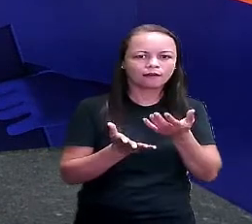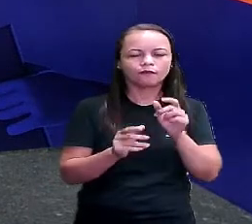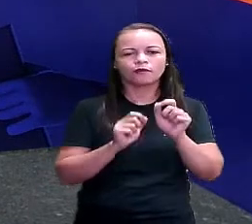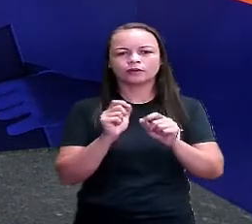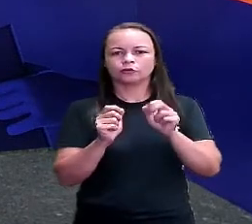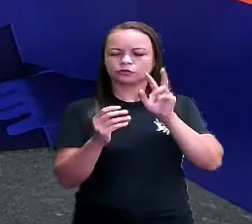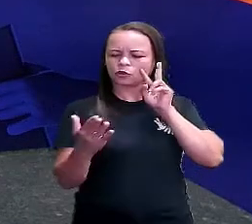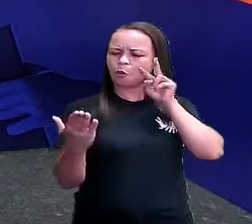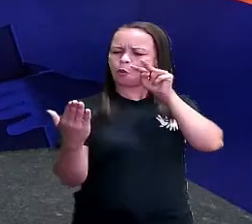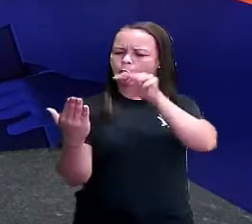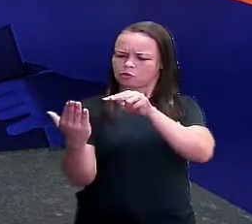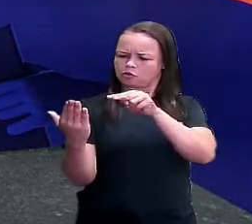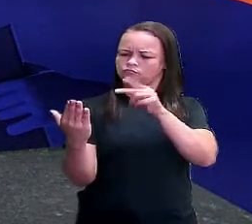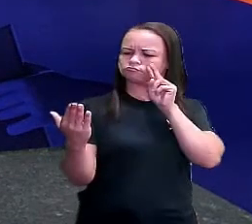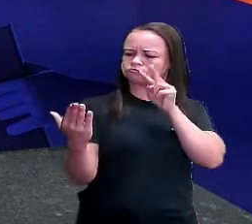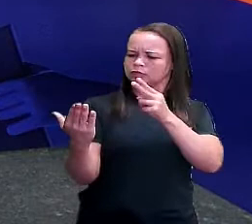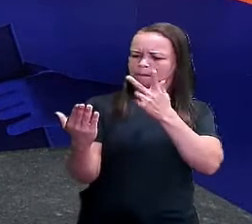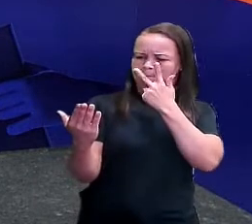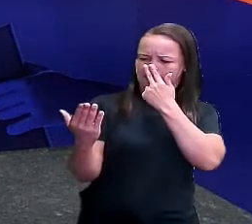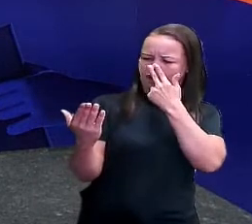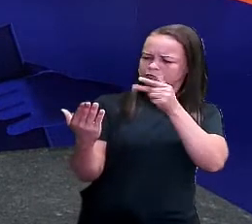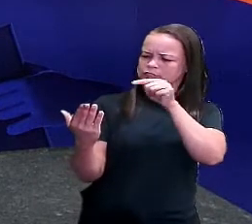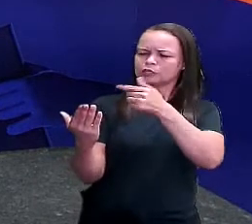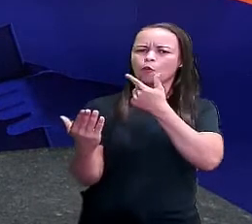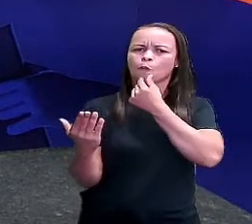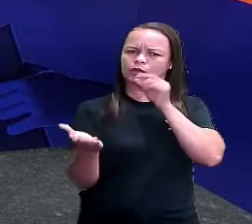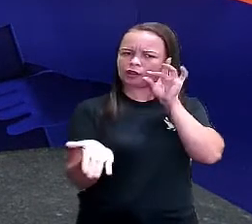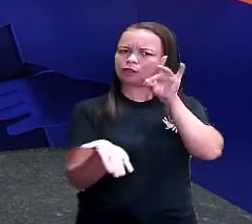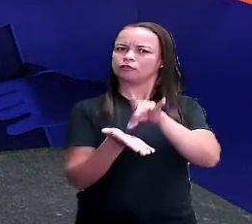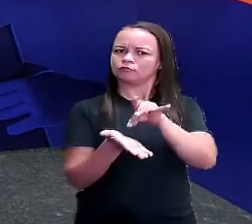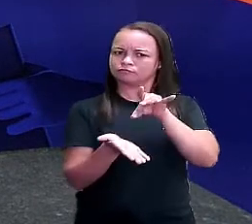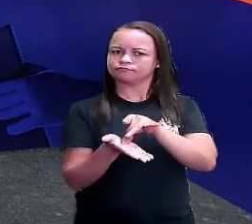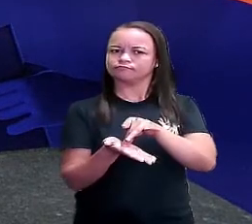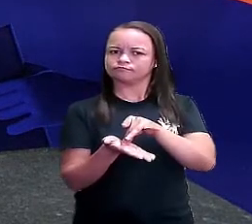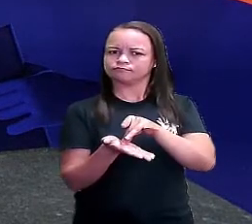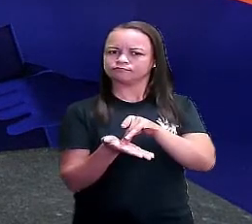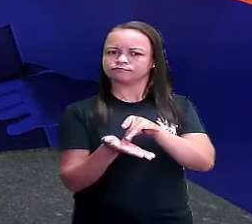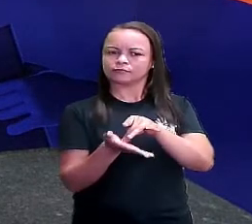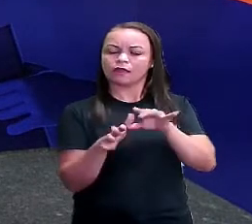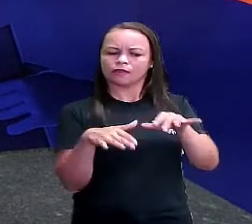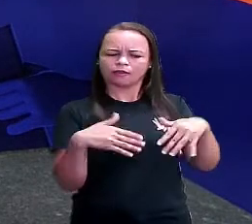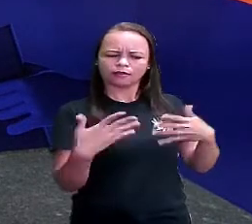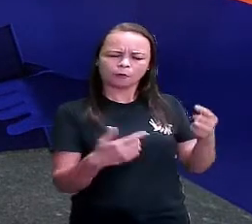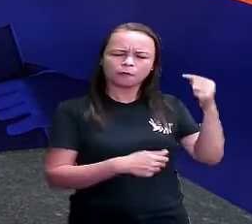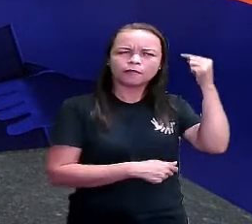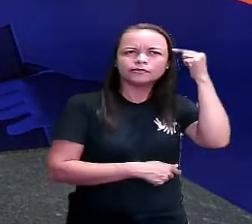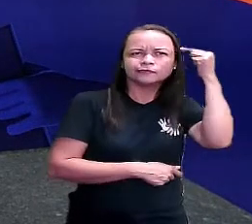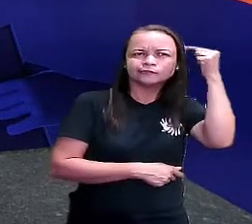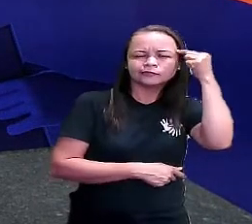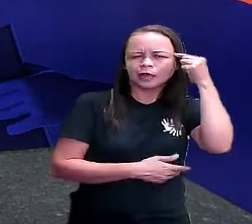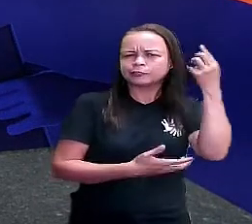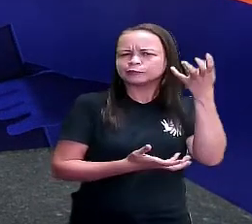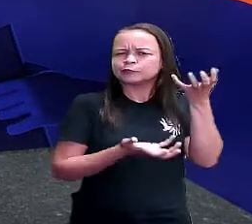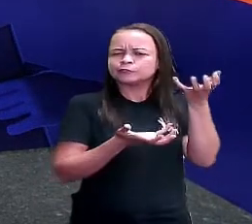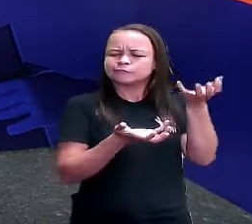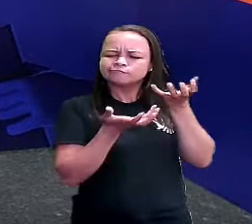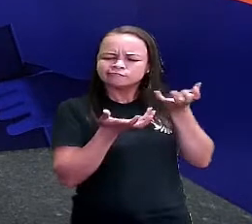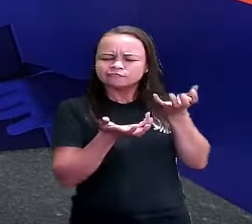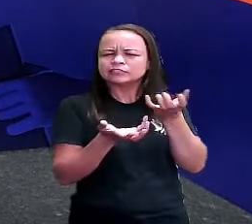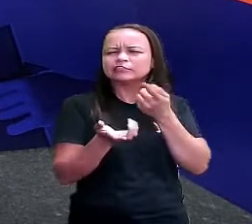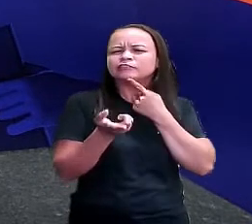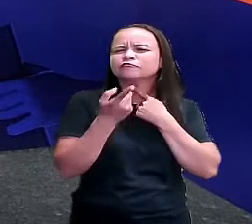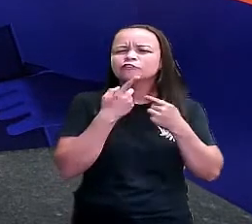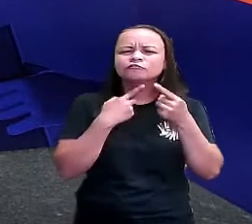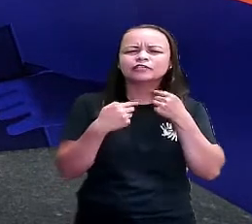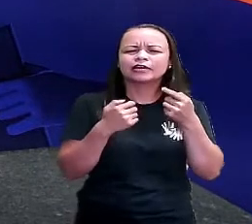que o boneco parecia muito um menino de verdade. E então ele ficou pensando que ele queria tanto que aquele boneco